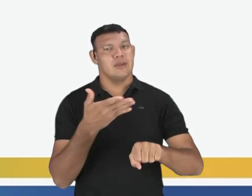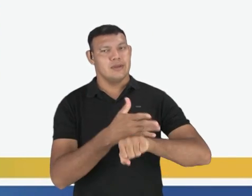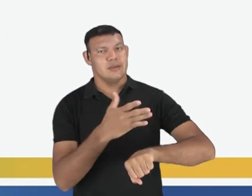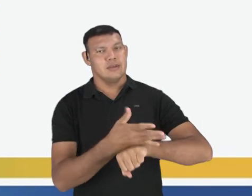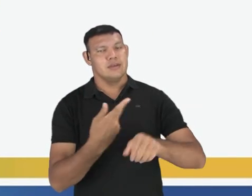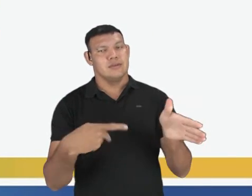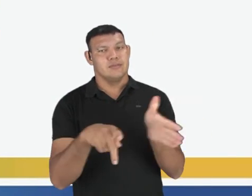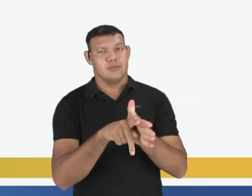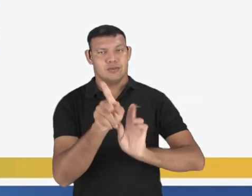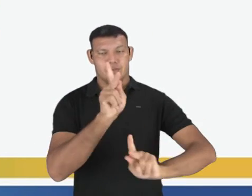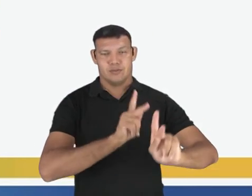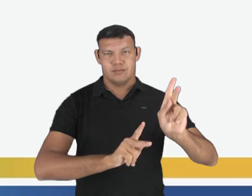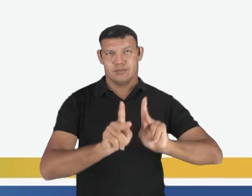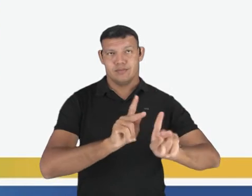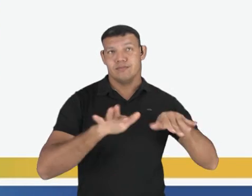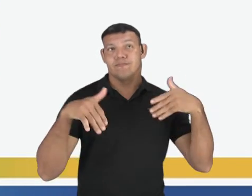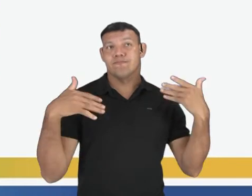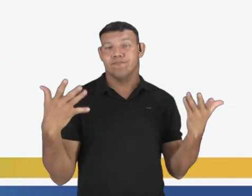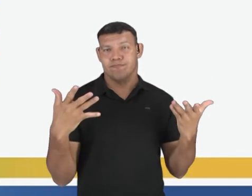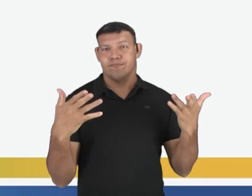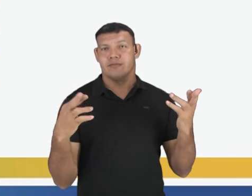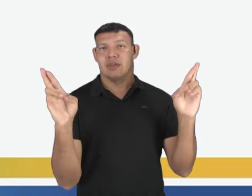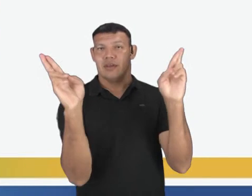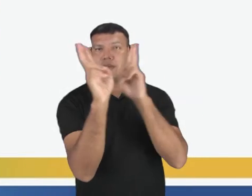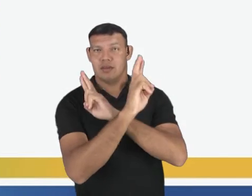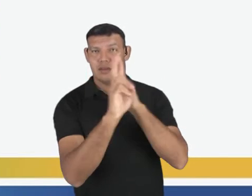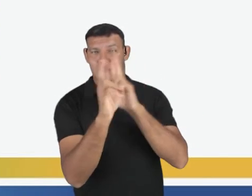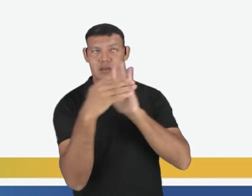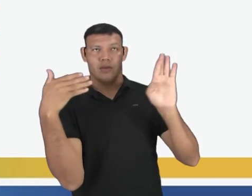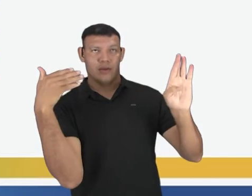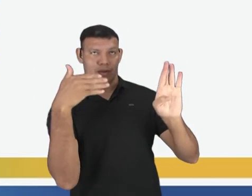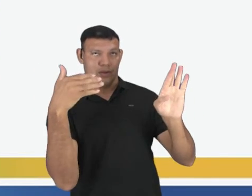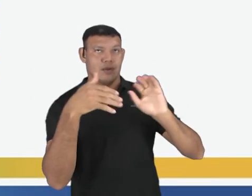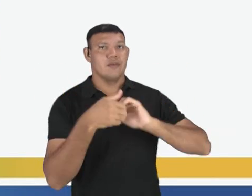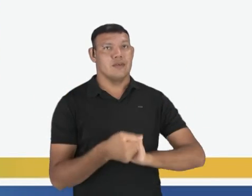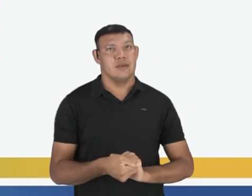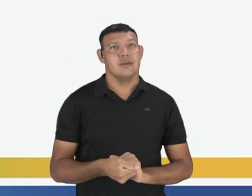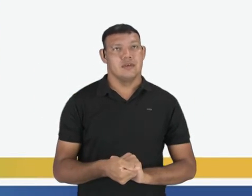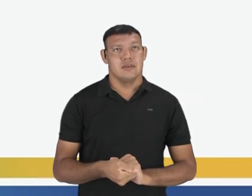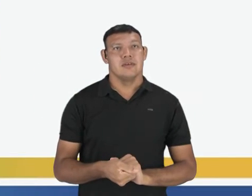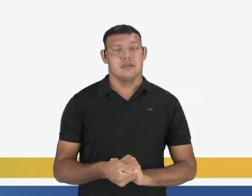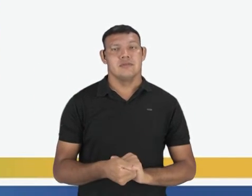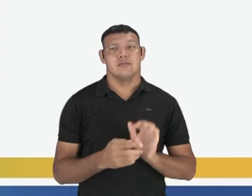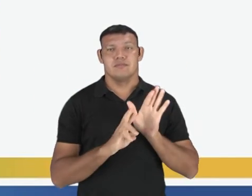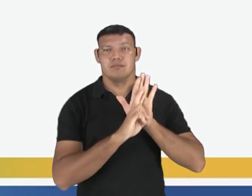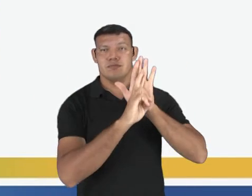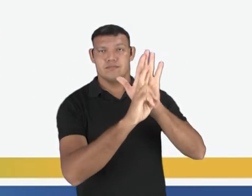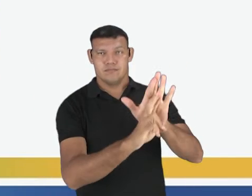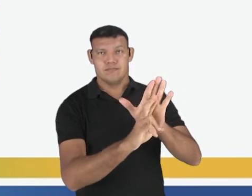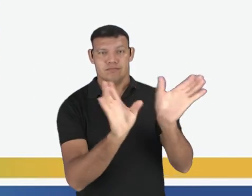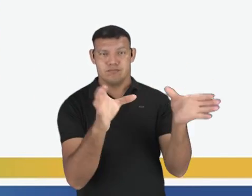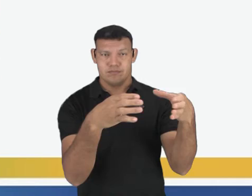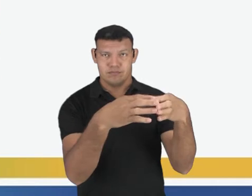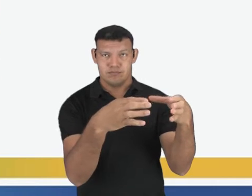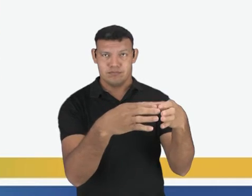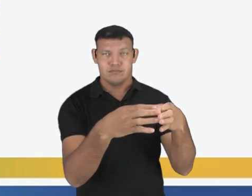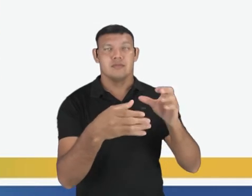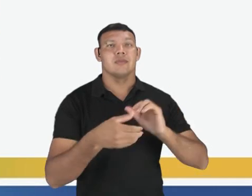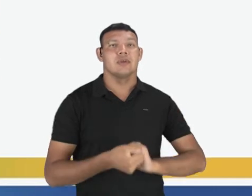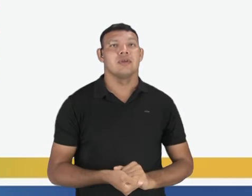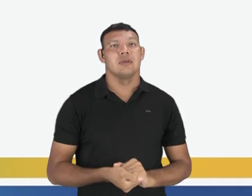da população, tá? E aí, pessoal, com relação à representação corporativa, né? Só para a gente ver algumas questões